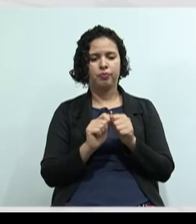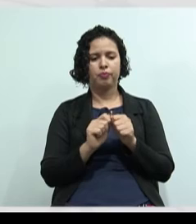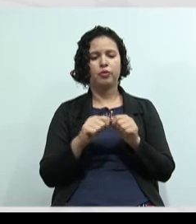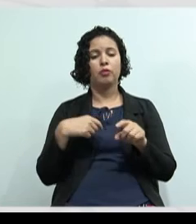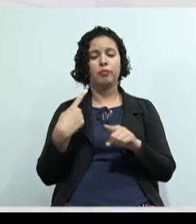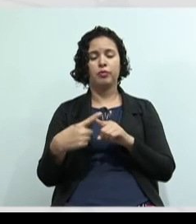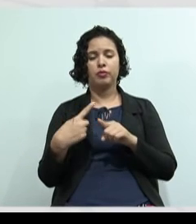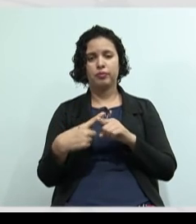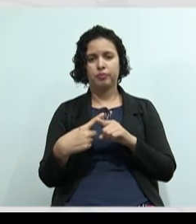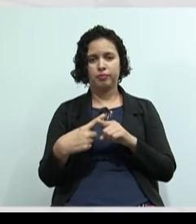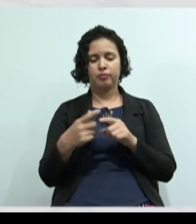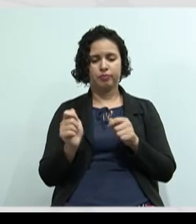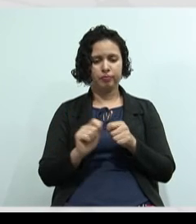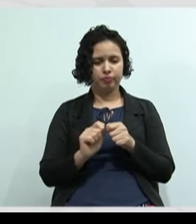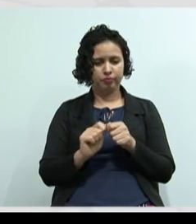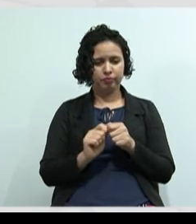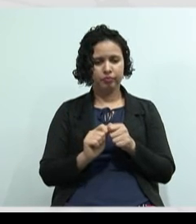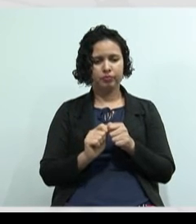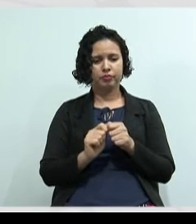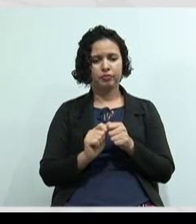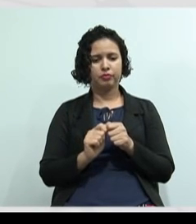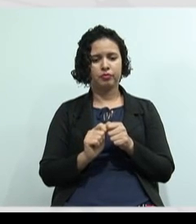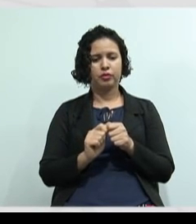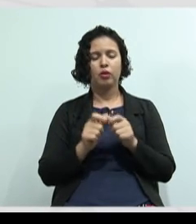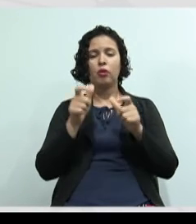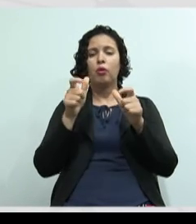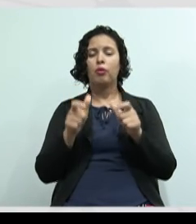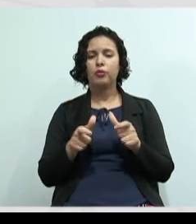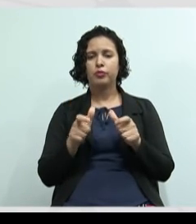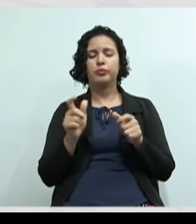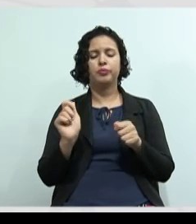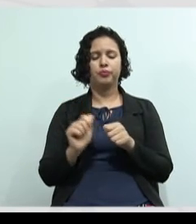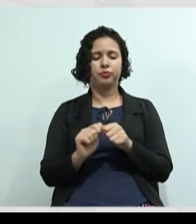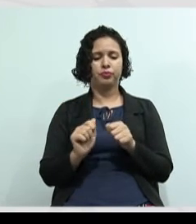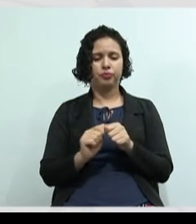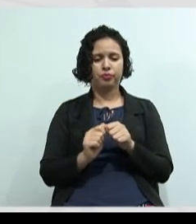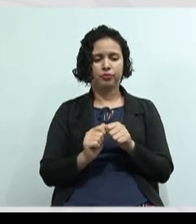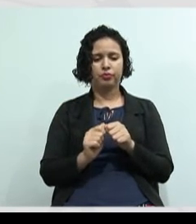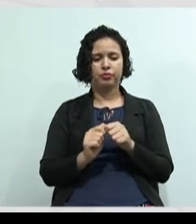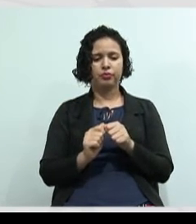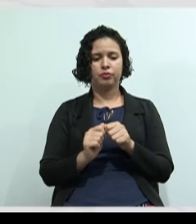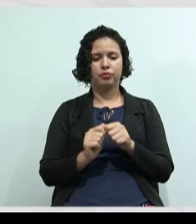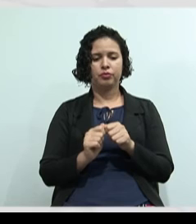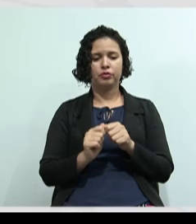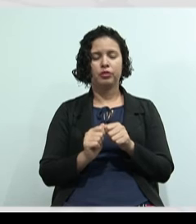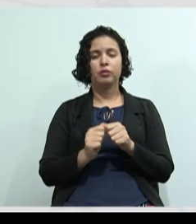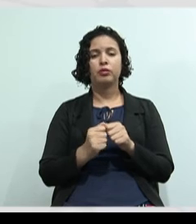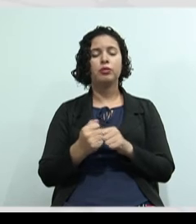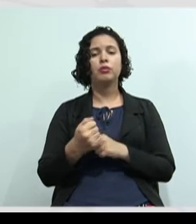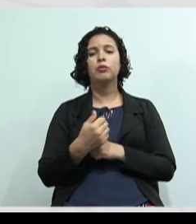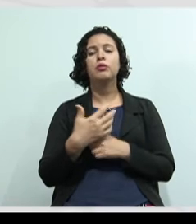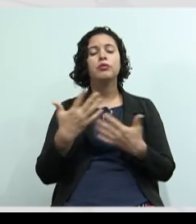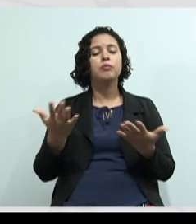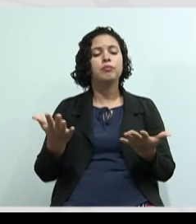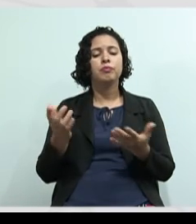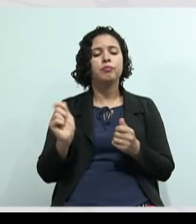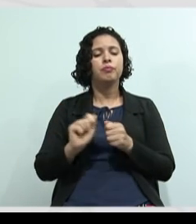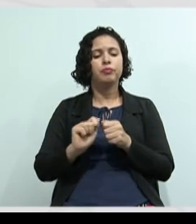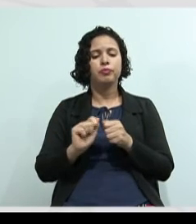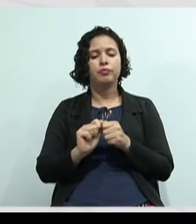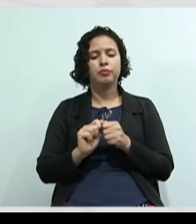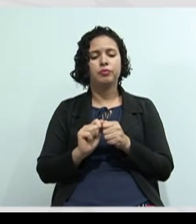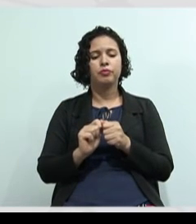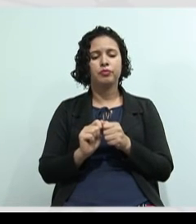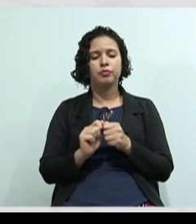feito; o terceiro, where, onde será feito; o quarto, when, quando será feito; o